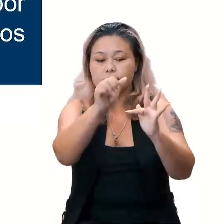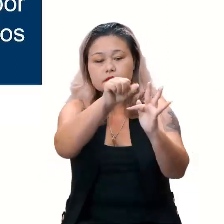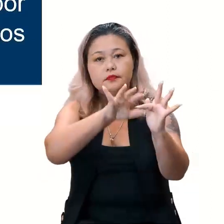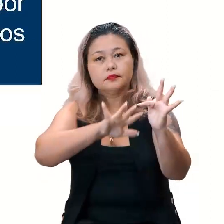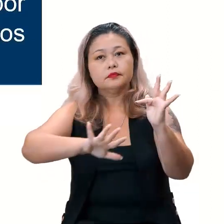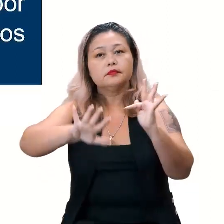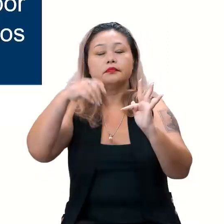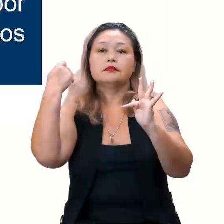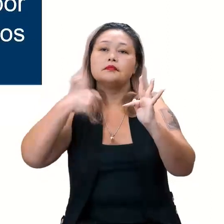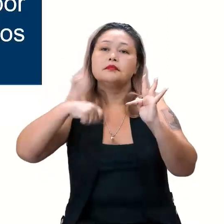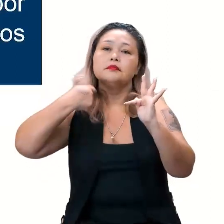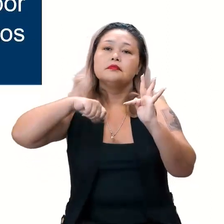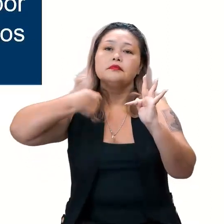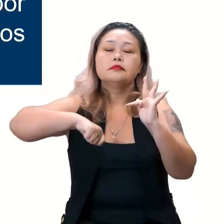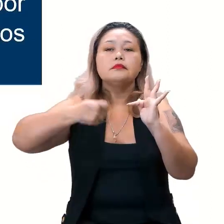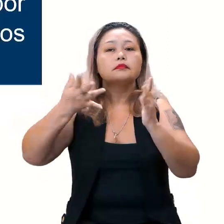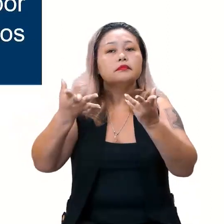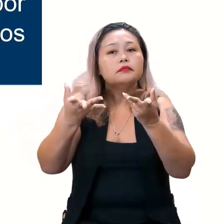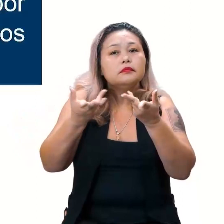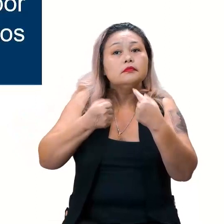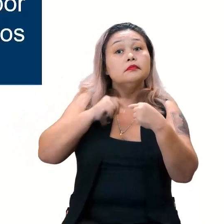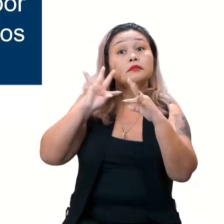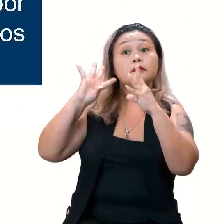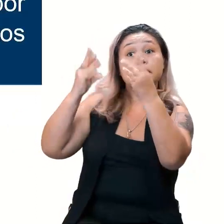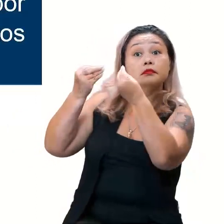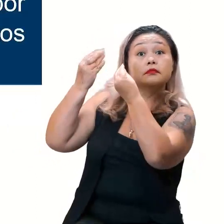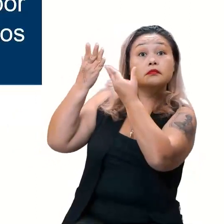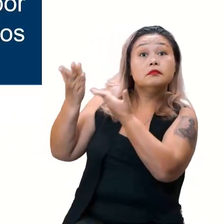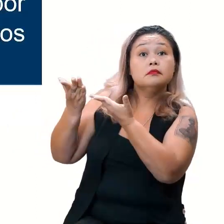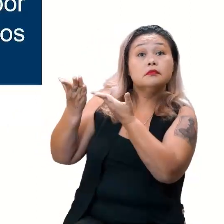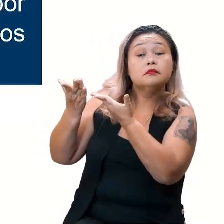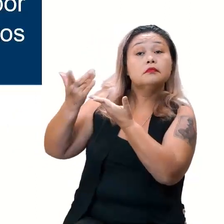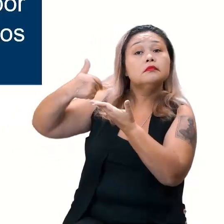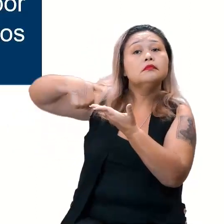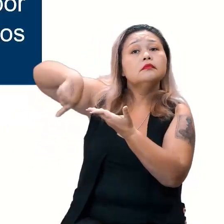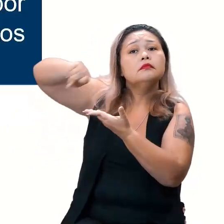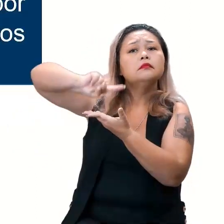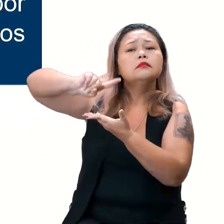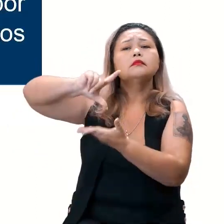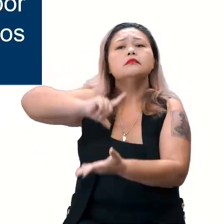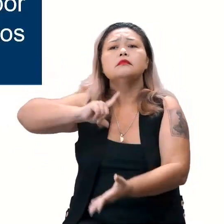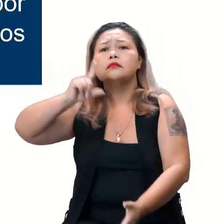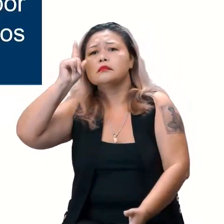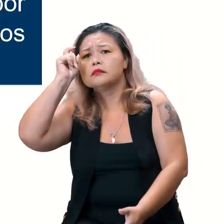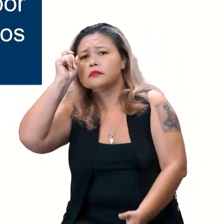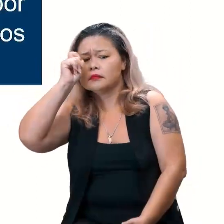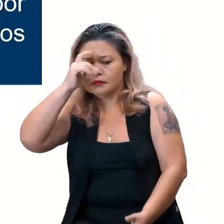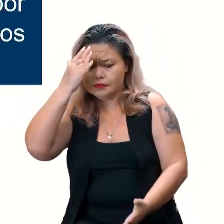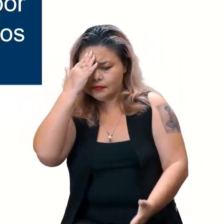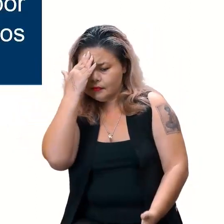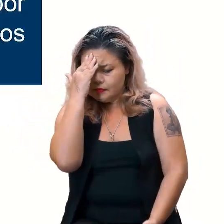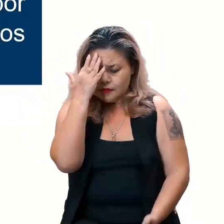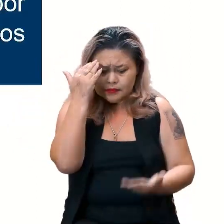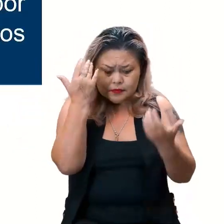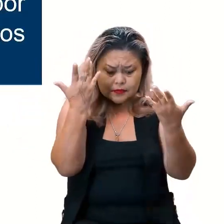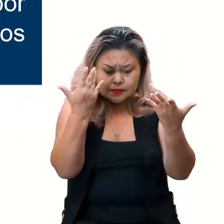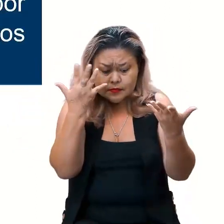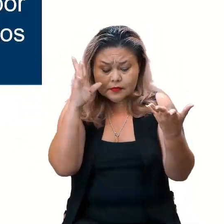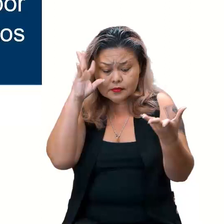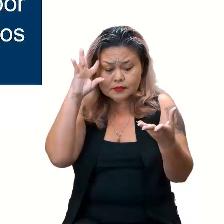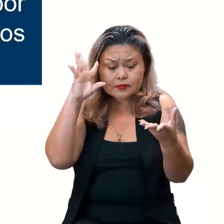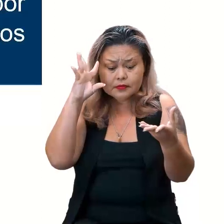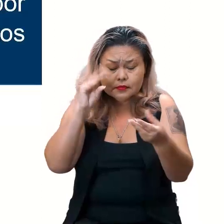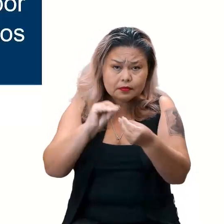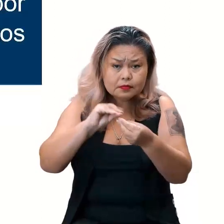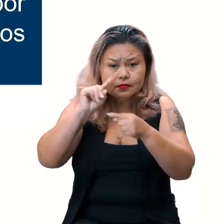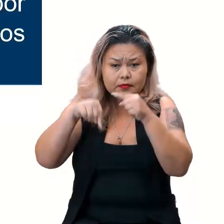sair habilitados em tudo isso aqui. Para aqueles que ainda têm dificuldade em compreender de forma intuitiva,